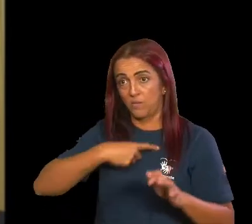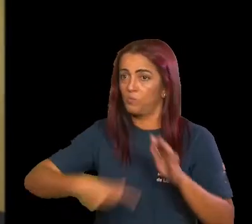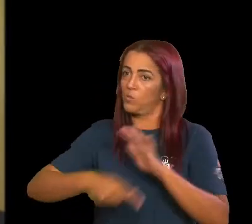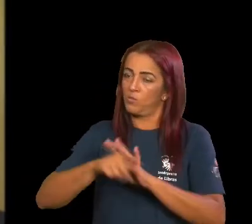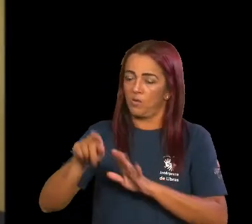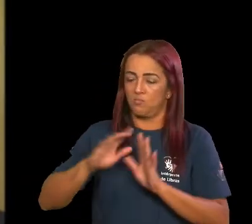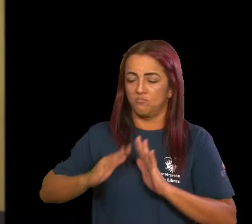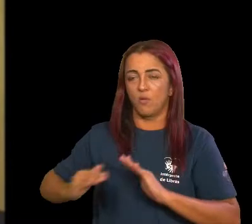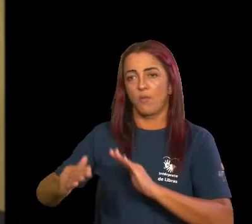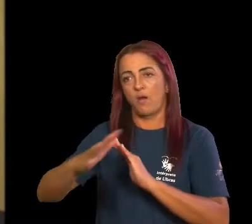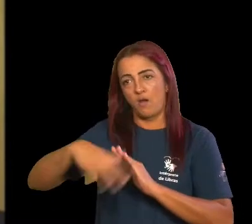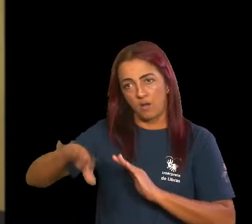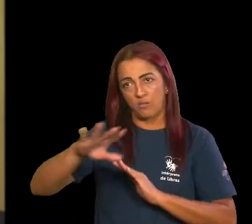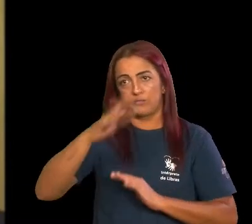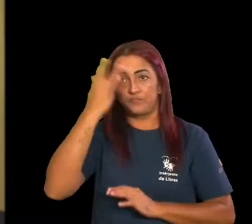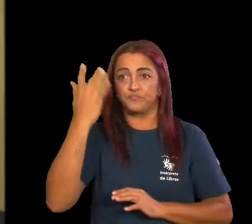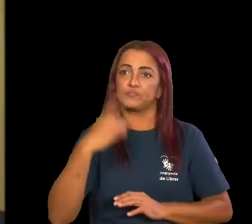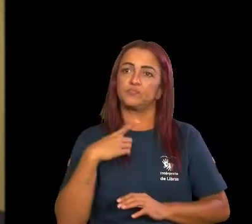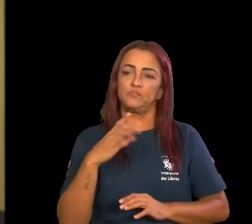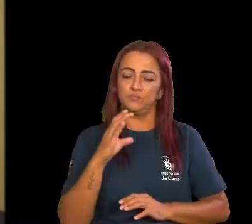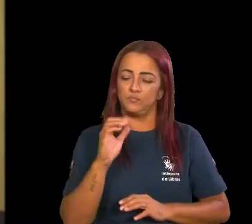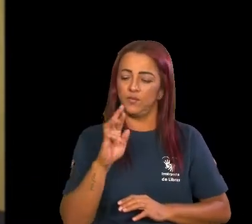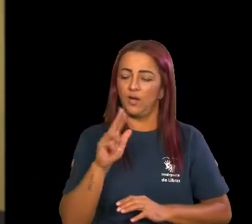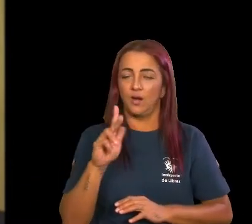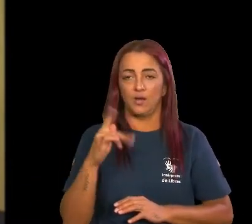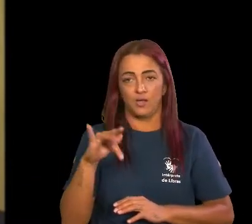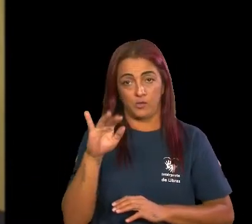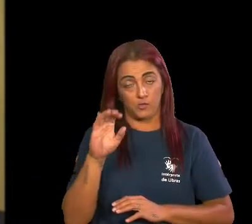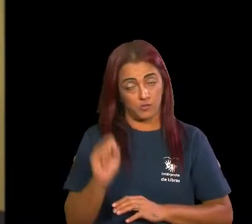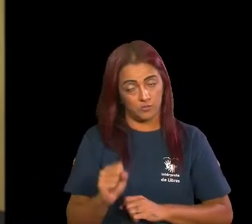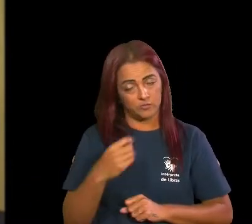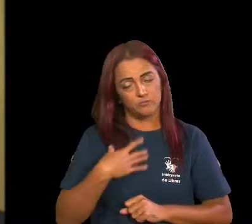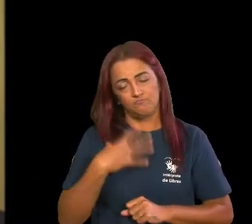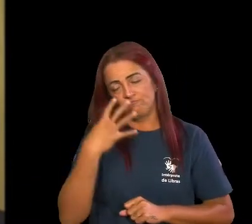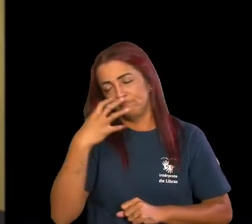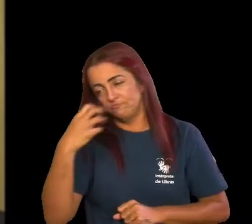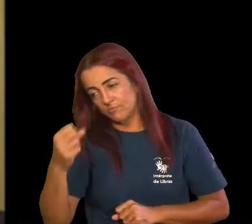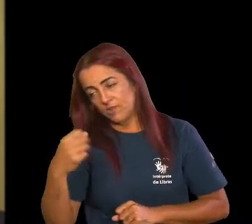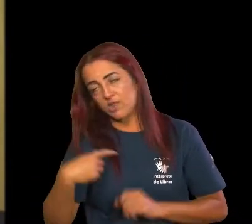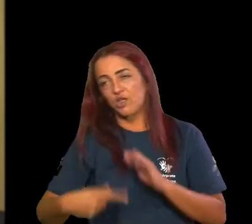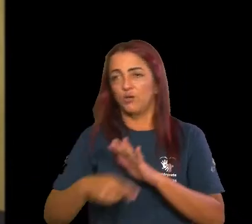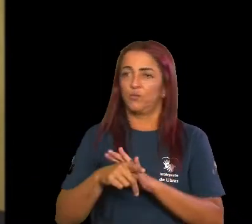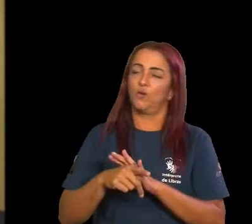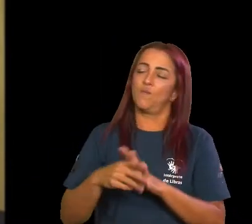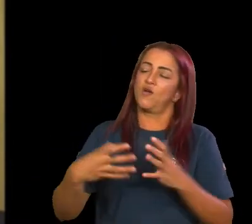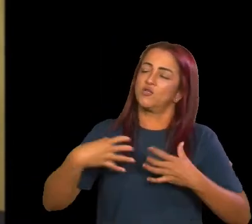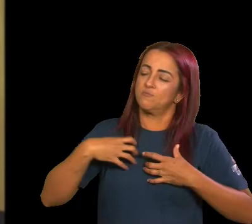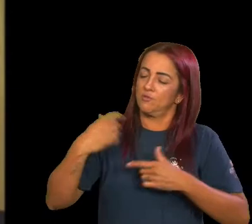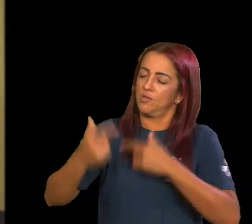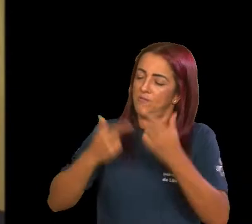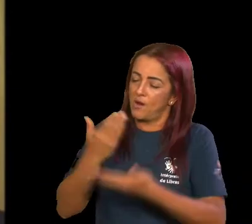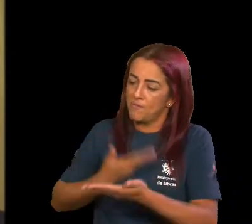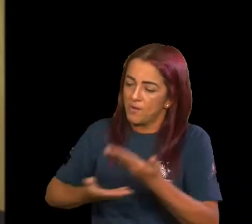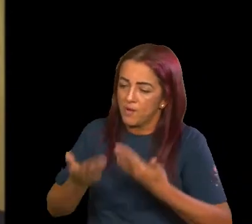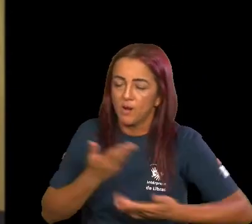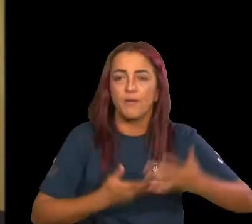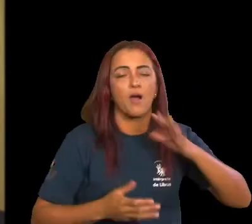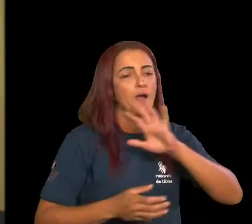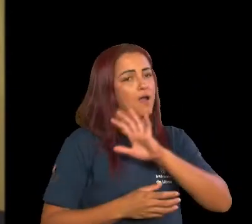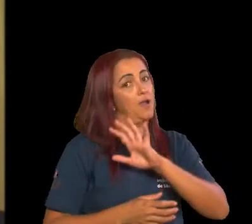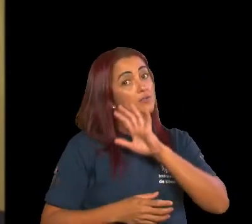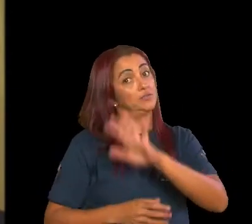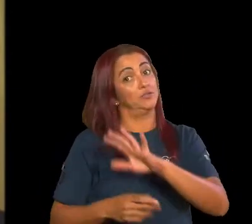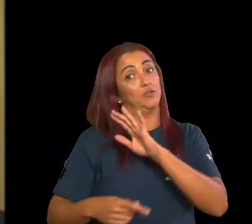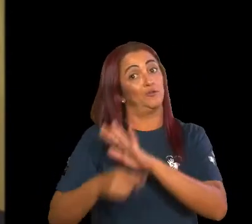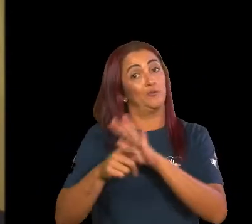moradores. Carlinhos inspira o meu fazer profissional, instiga a trabalhar de uma forma colaborativa e, sobretudo,